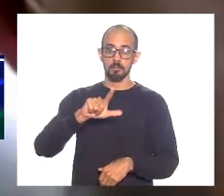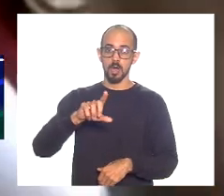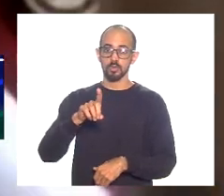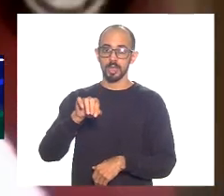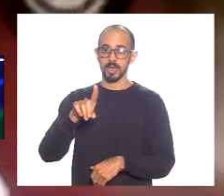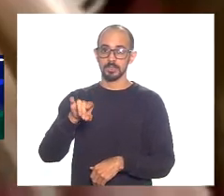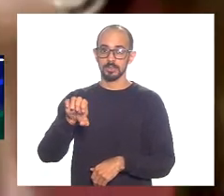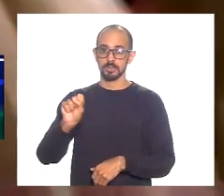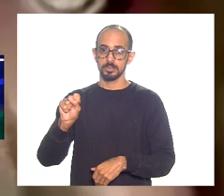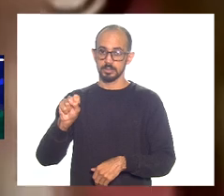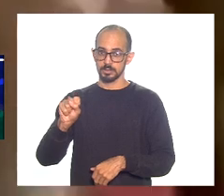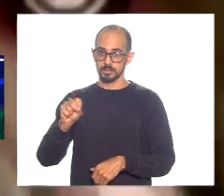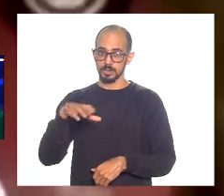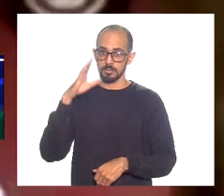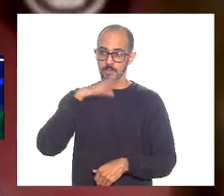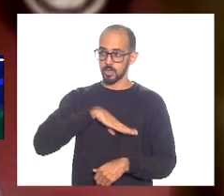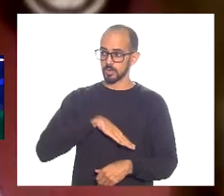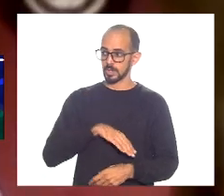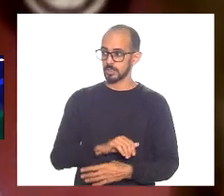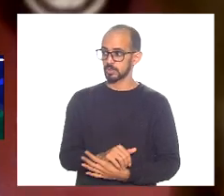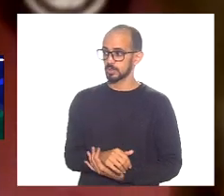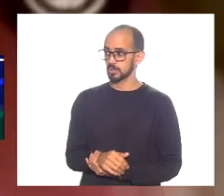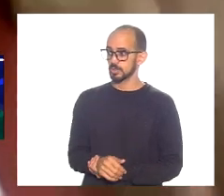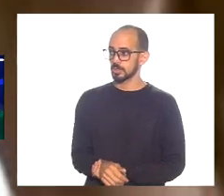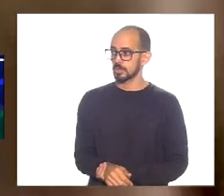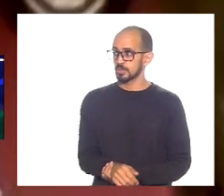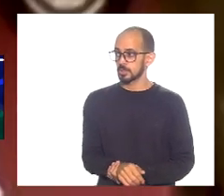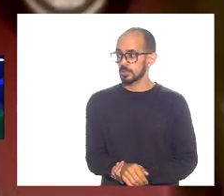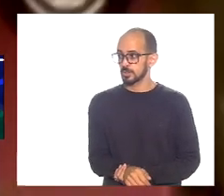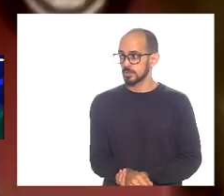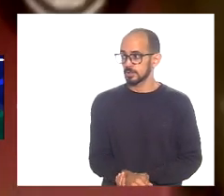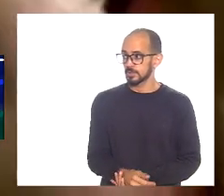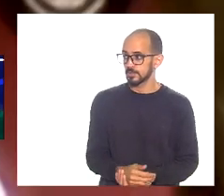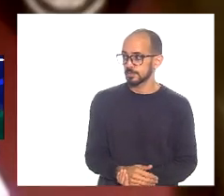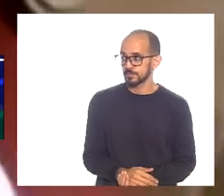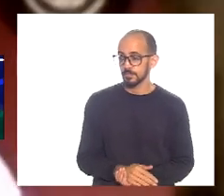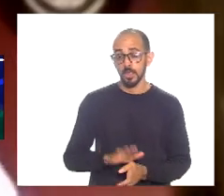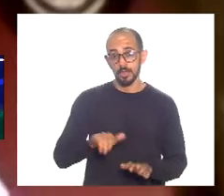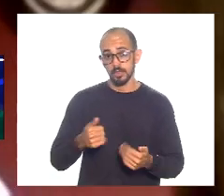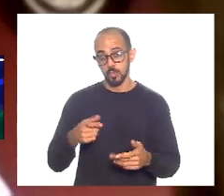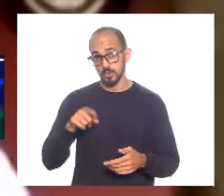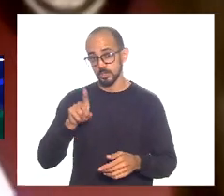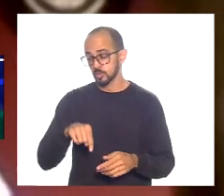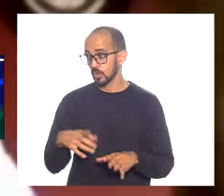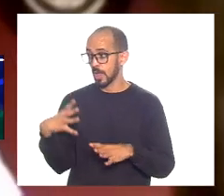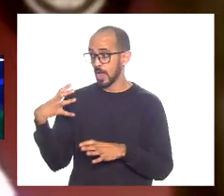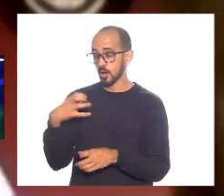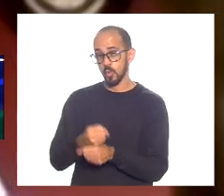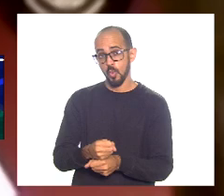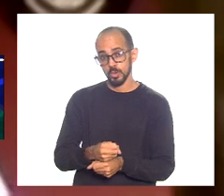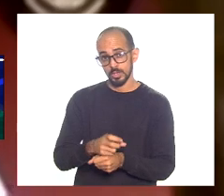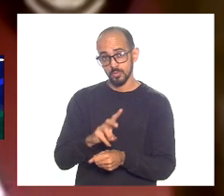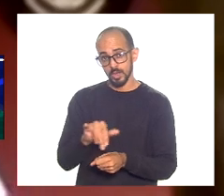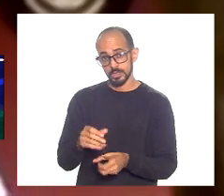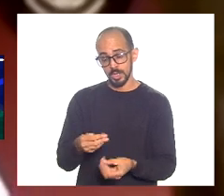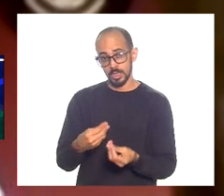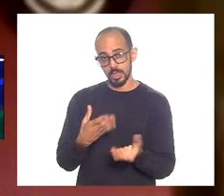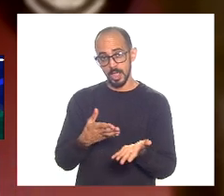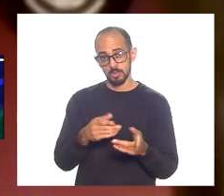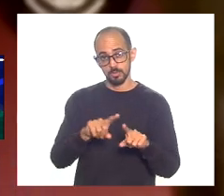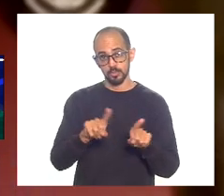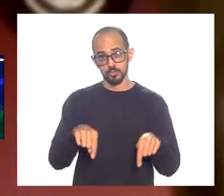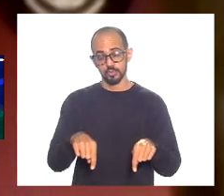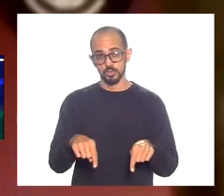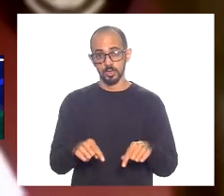maldades. Olha o termo aí. Quer dizer, isso daí é exatamente a conta que vai ser colocada nas mãos do servidor público do